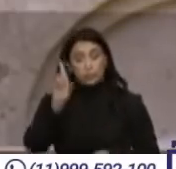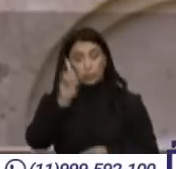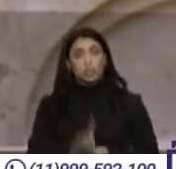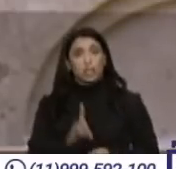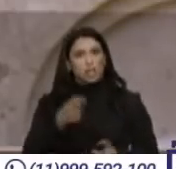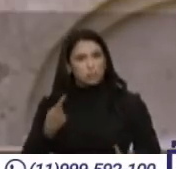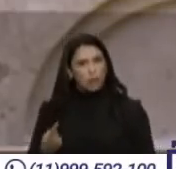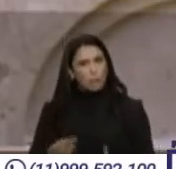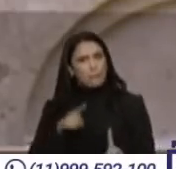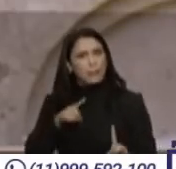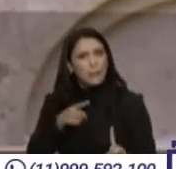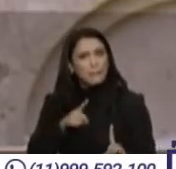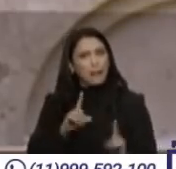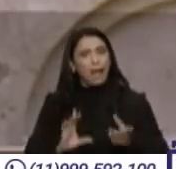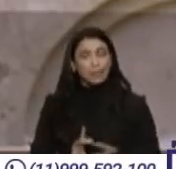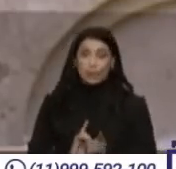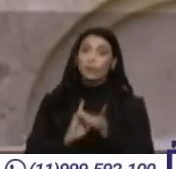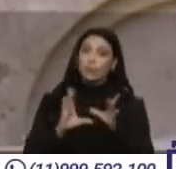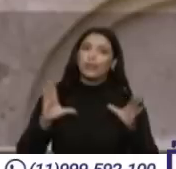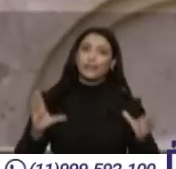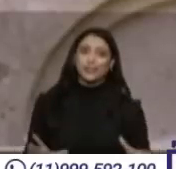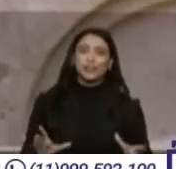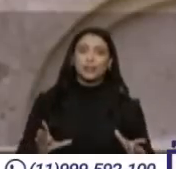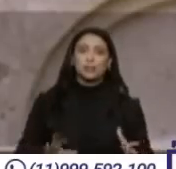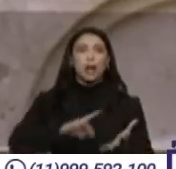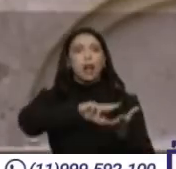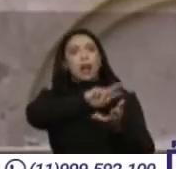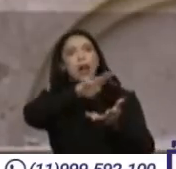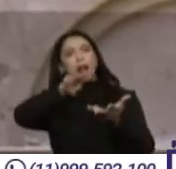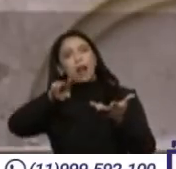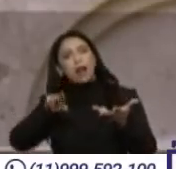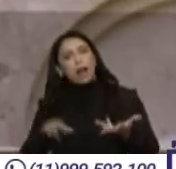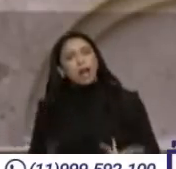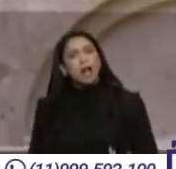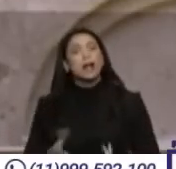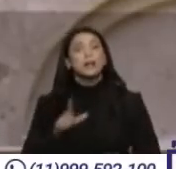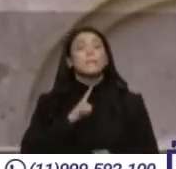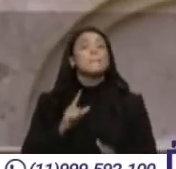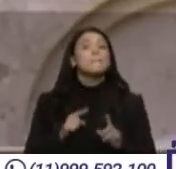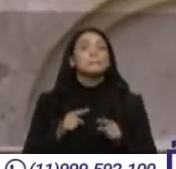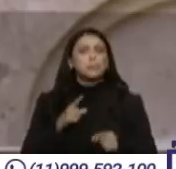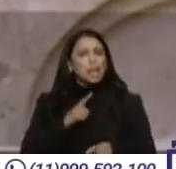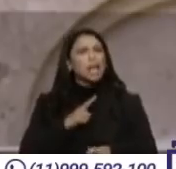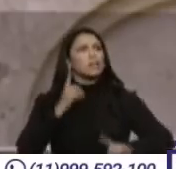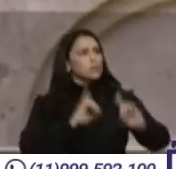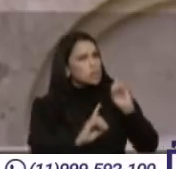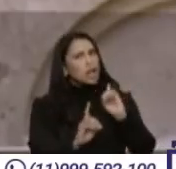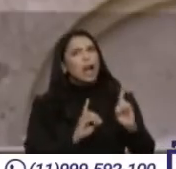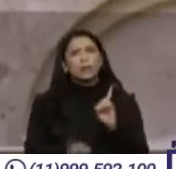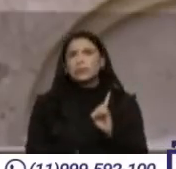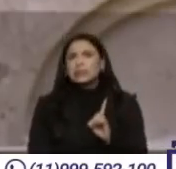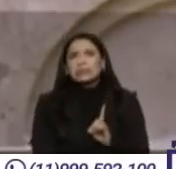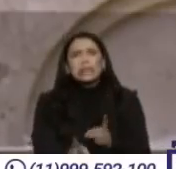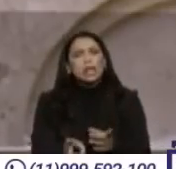dia desafiado, a democracia, por ser plural, pressupõe diálogo constante